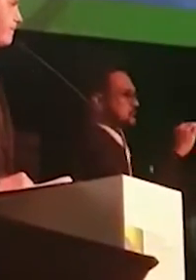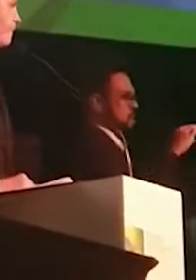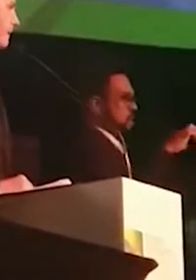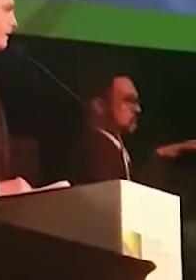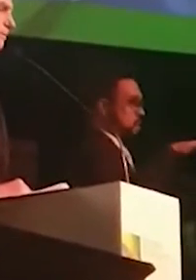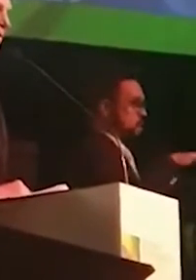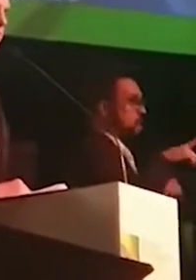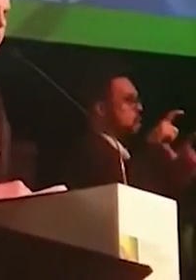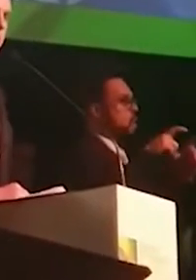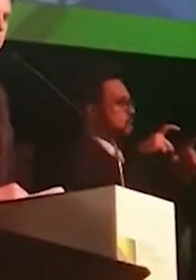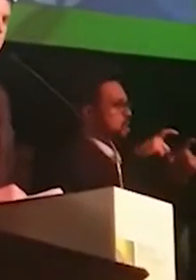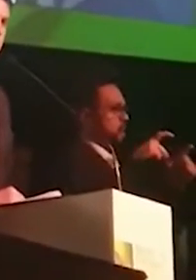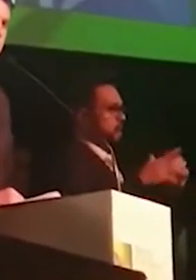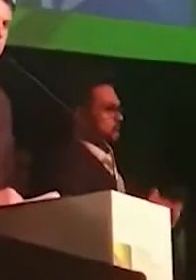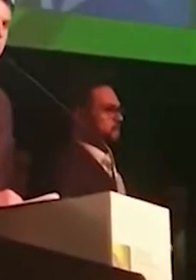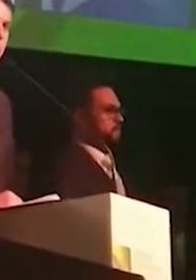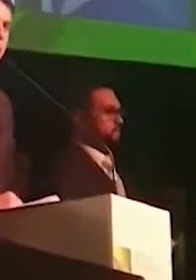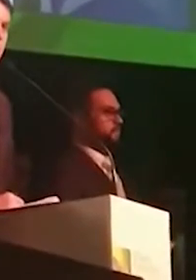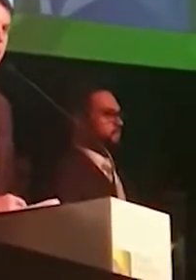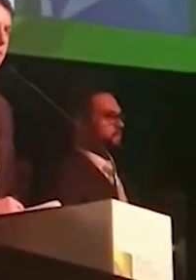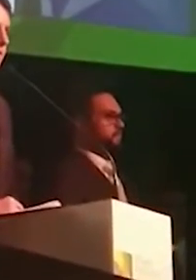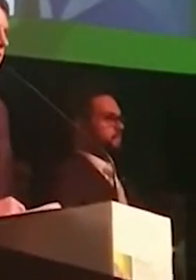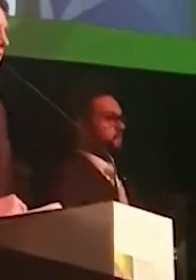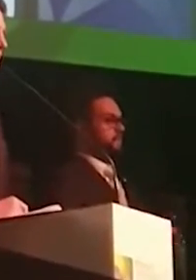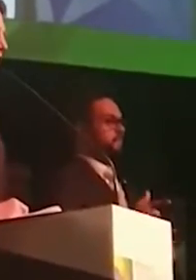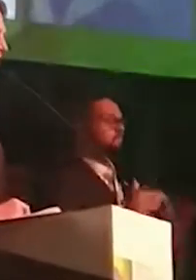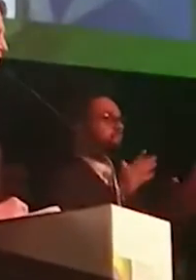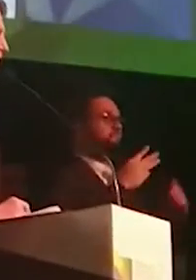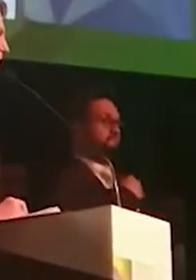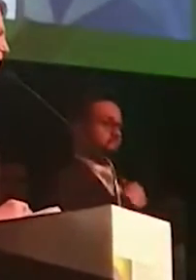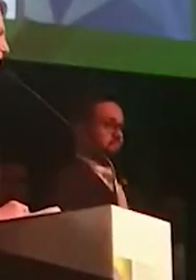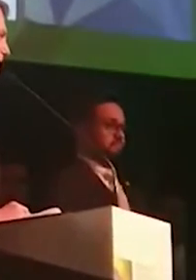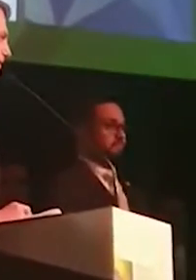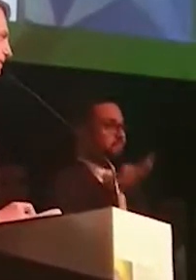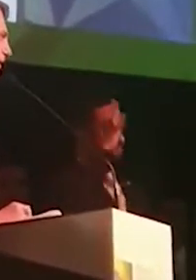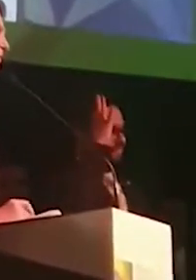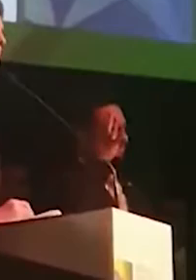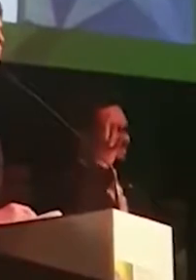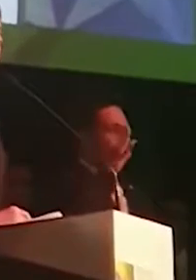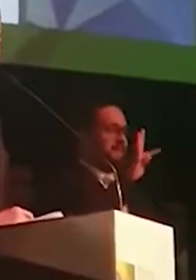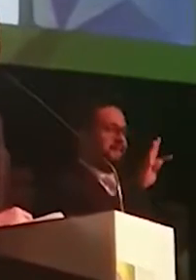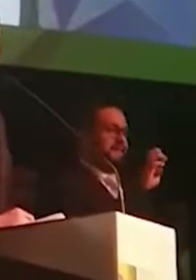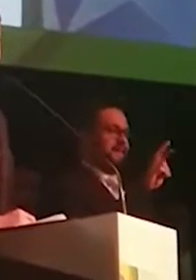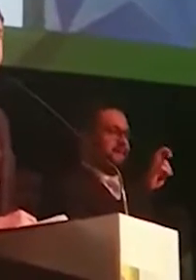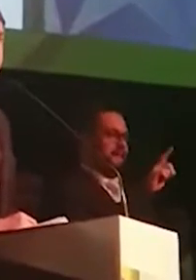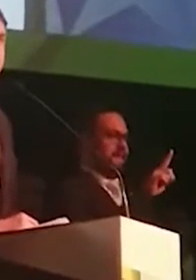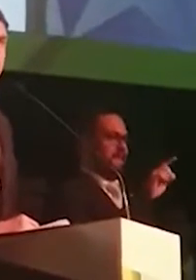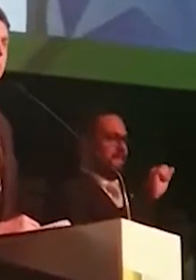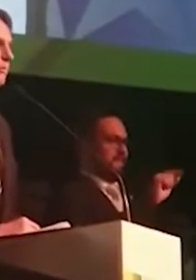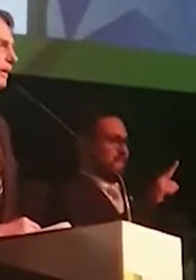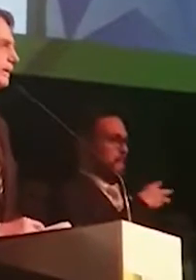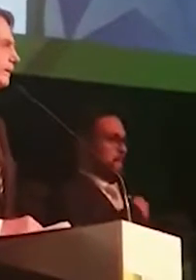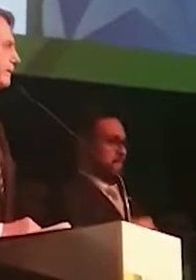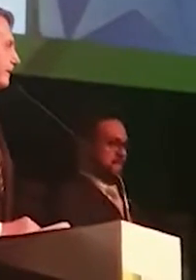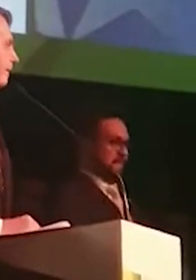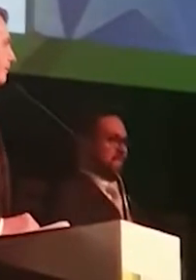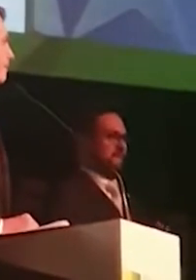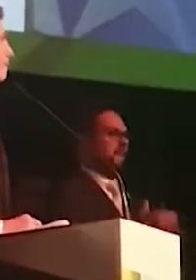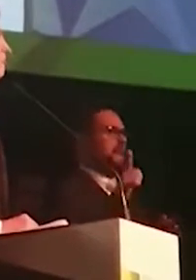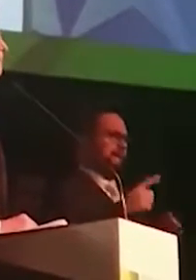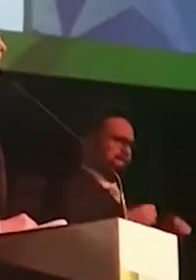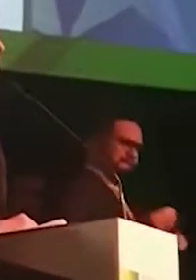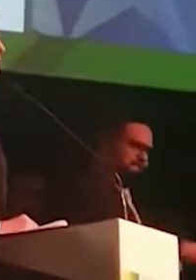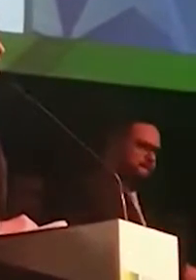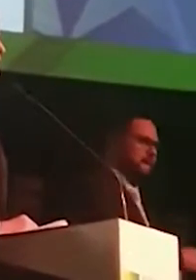ali de maior atuação da nossa querida ministra Tereza Cristina, uma mulher